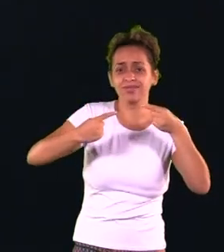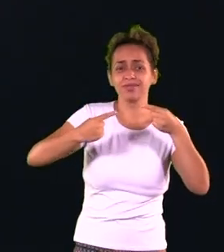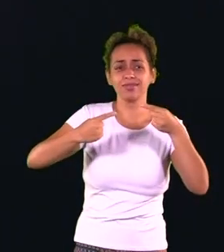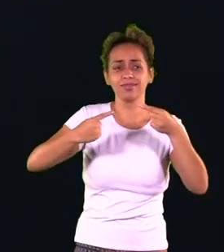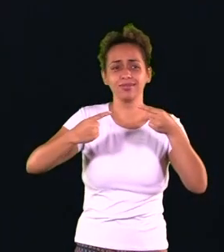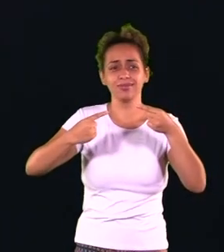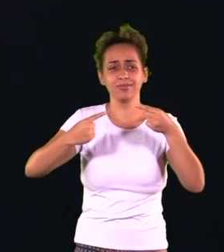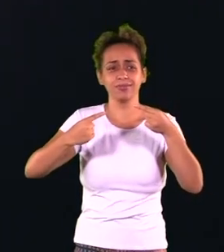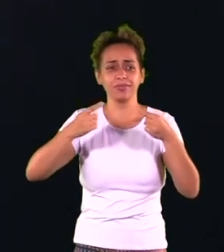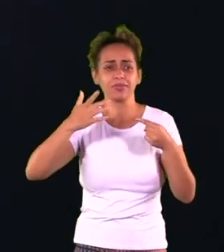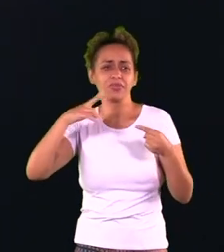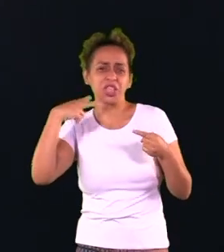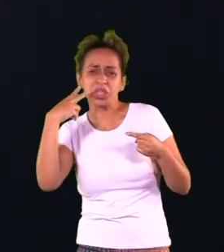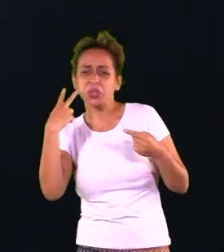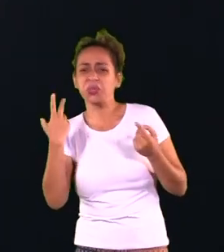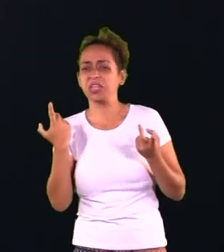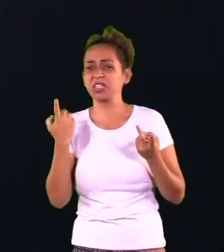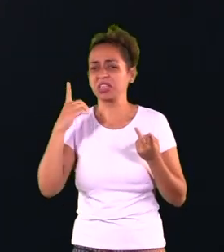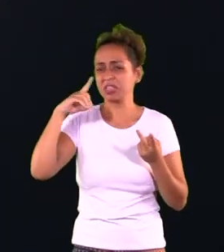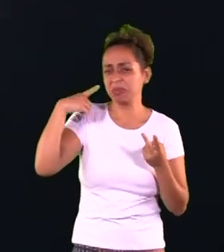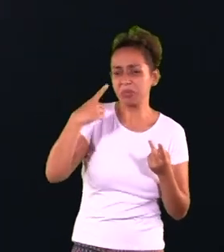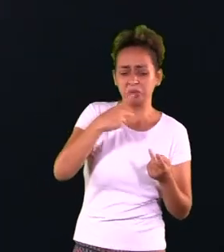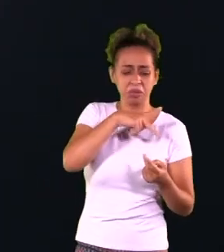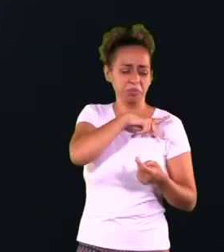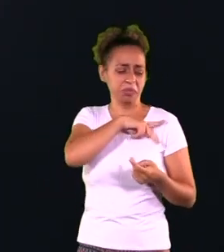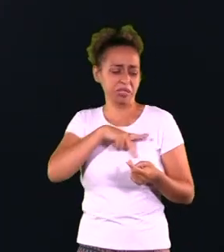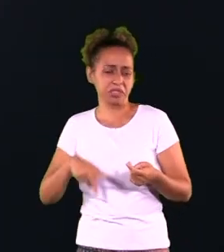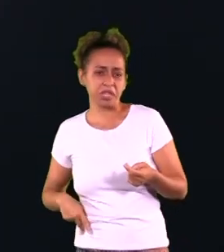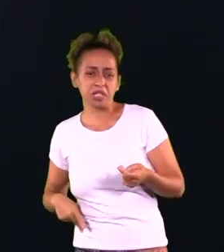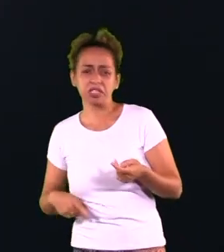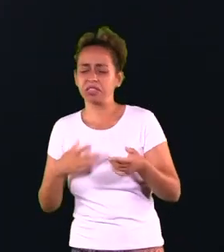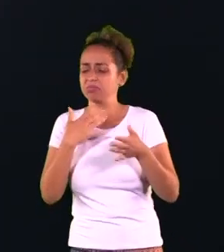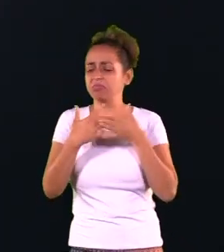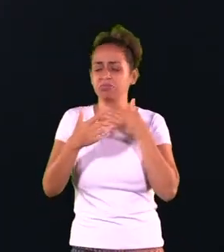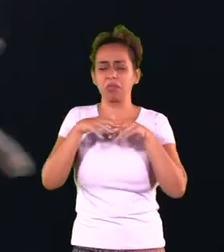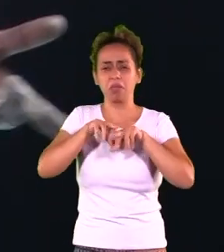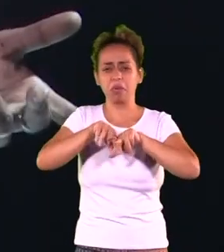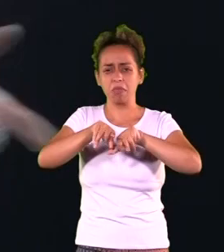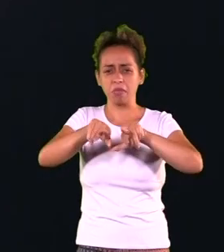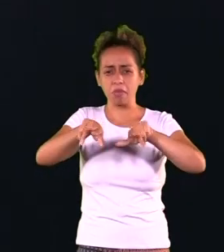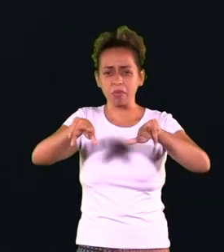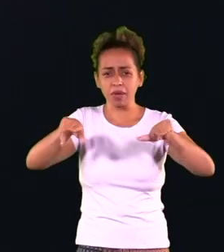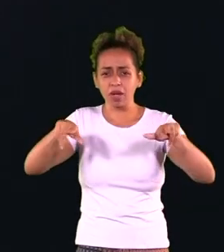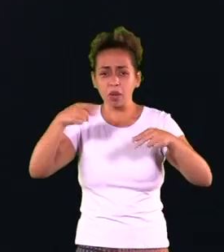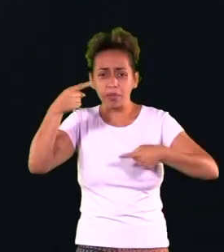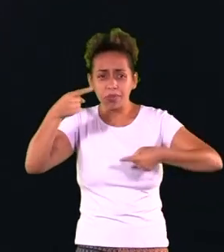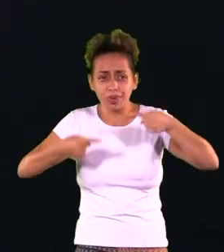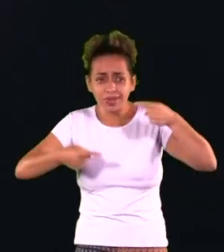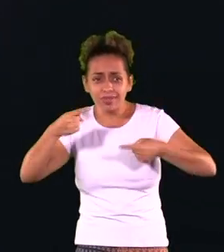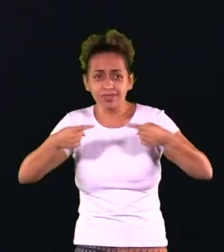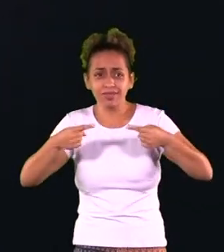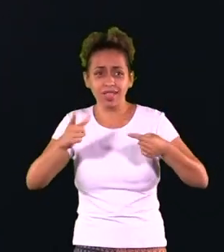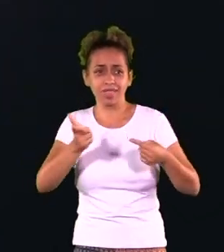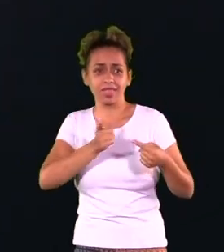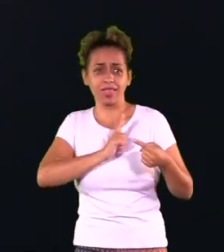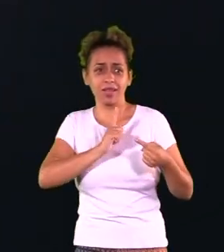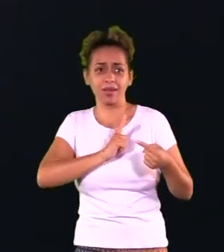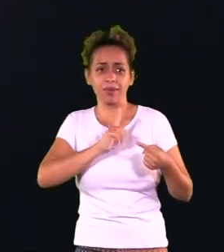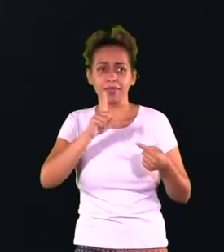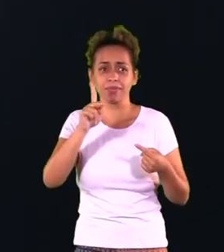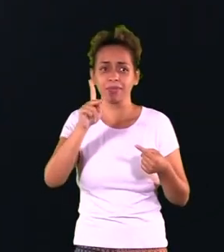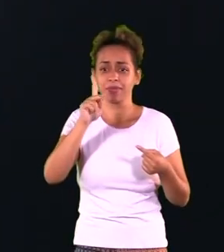de vereador a Presidente da República é e existe o PIB